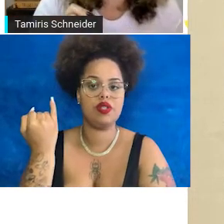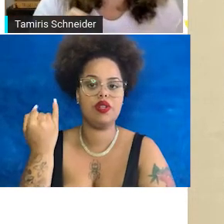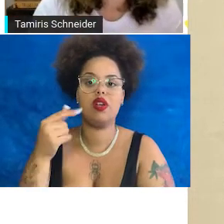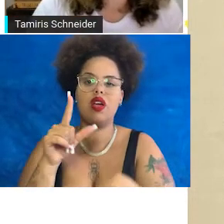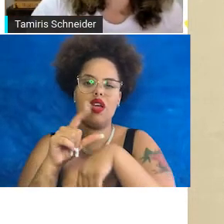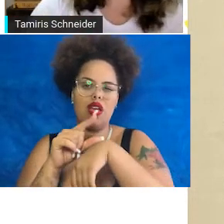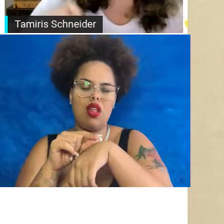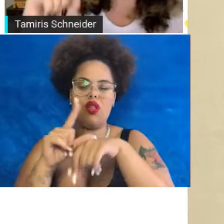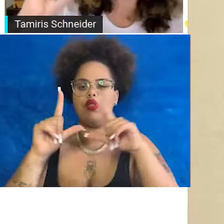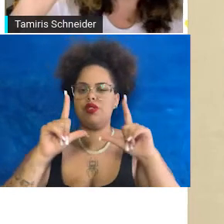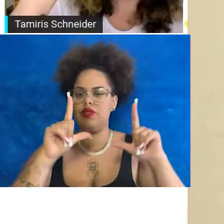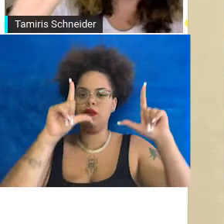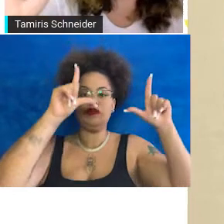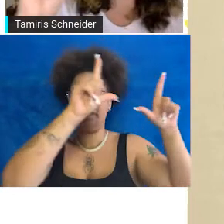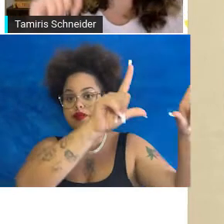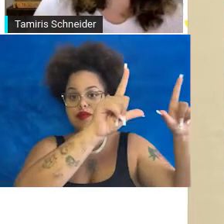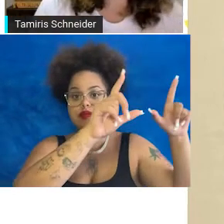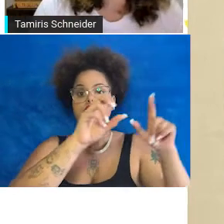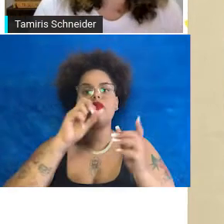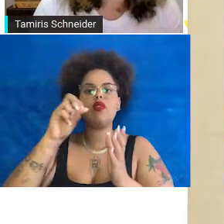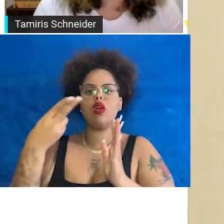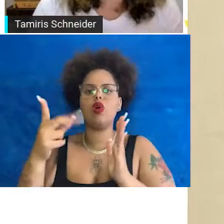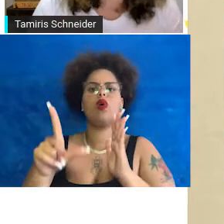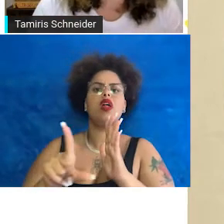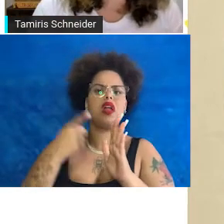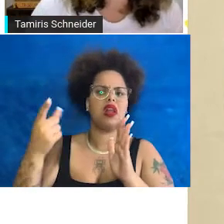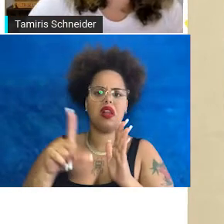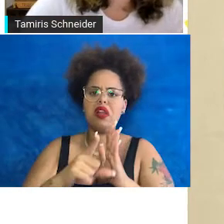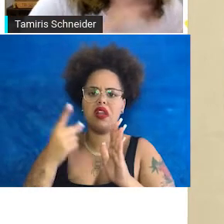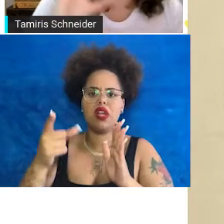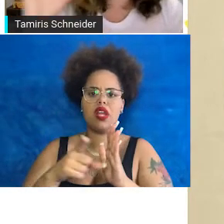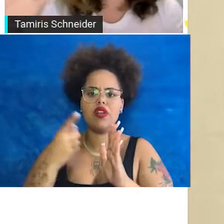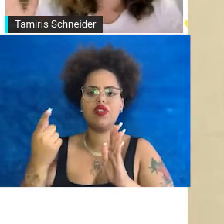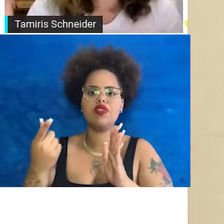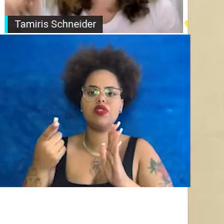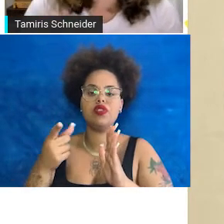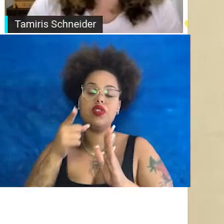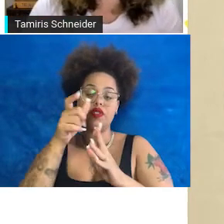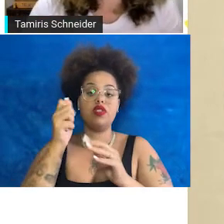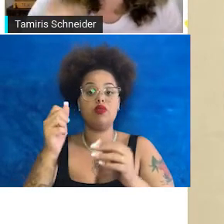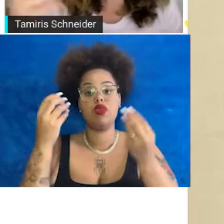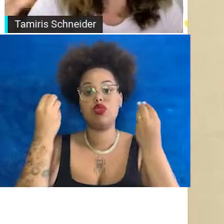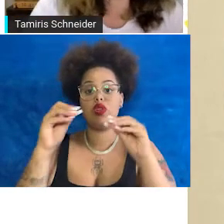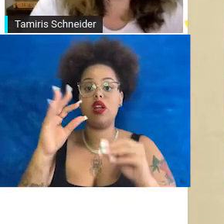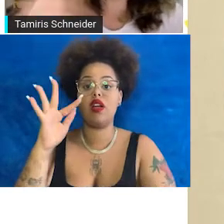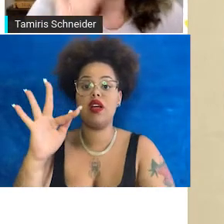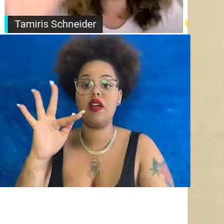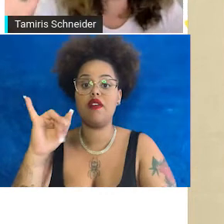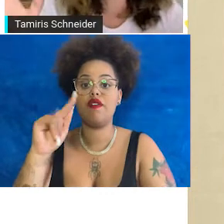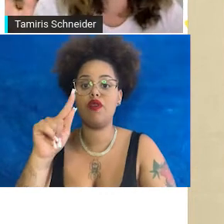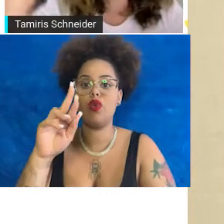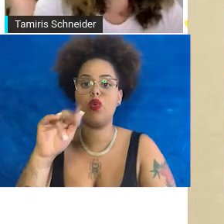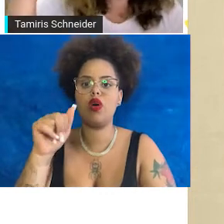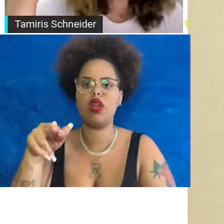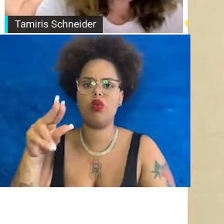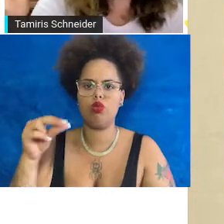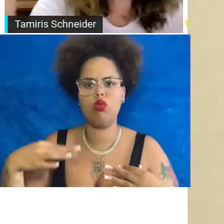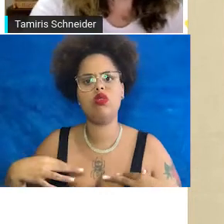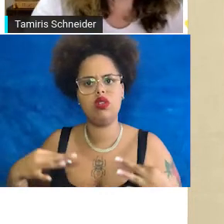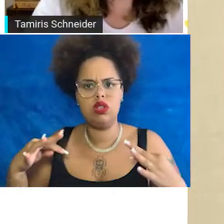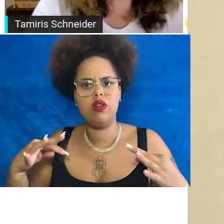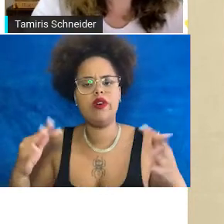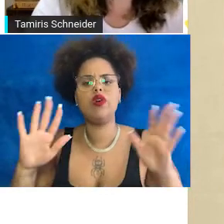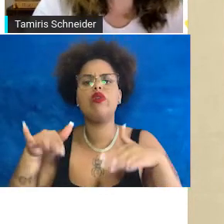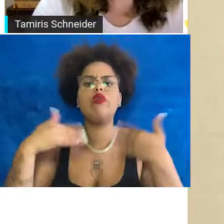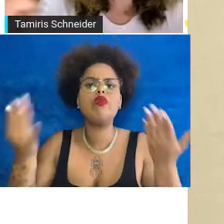relógio de parede, ou livros que a personagem olha. Aí você pode colocar figurino, basicamente qual é